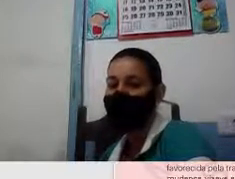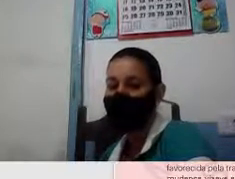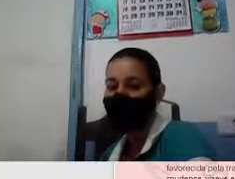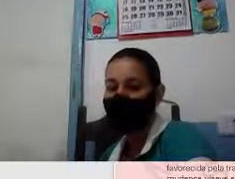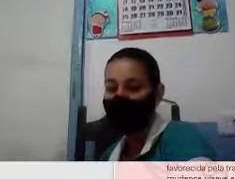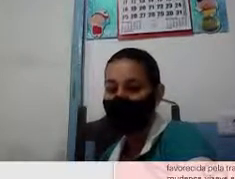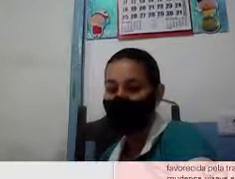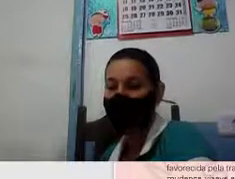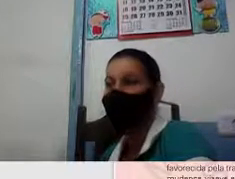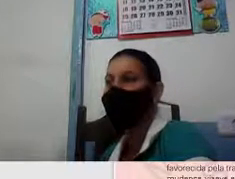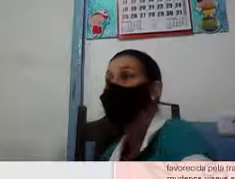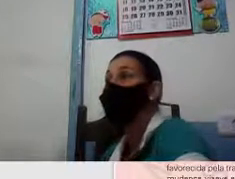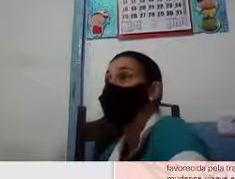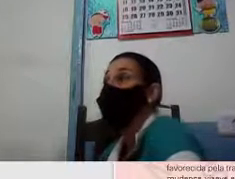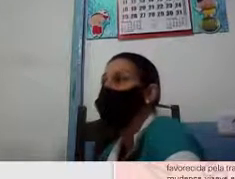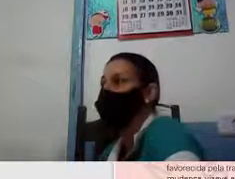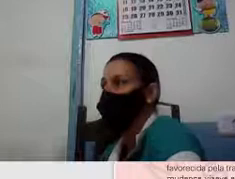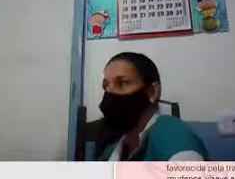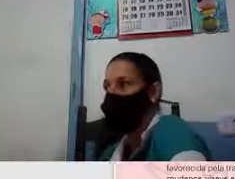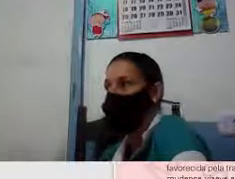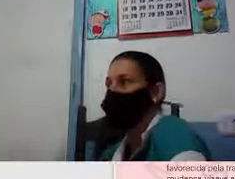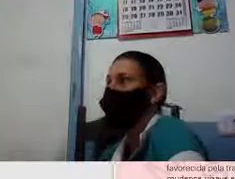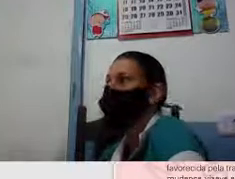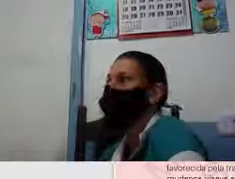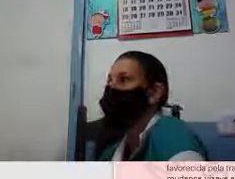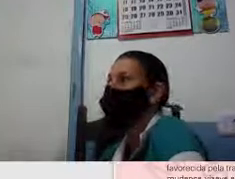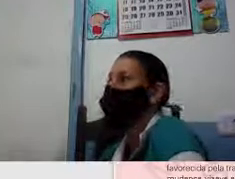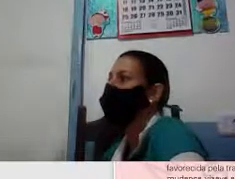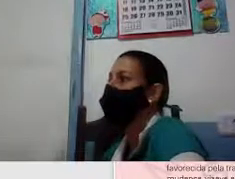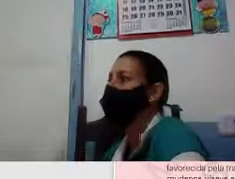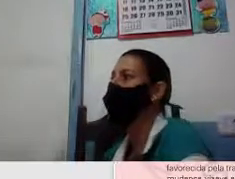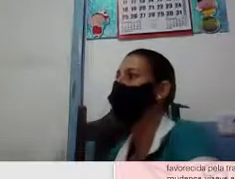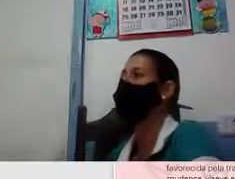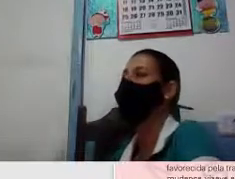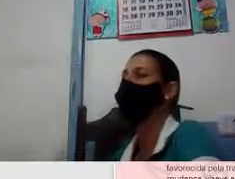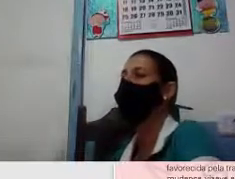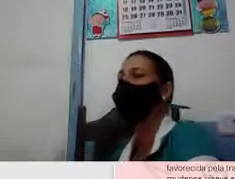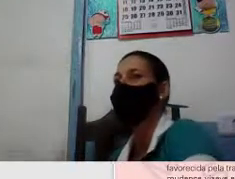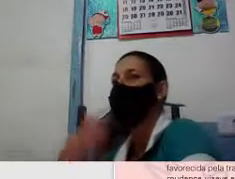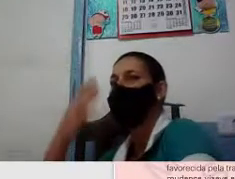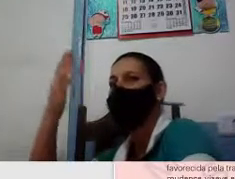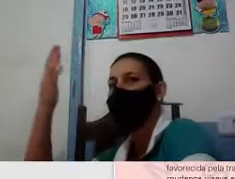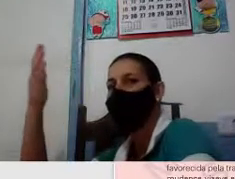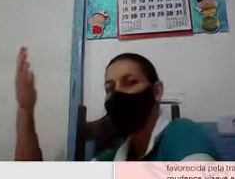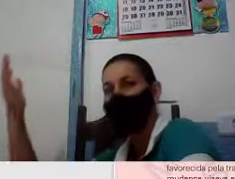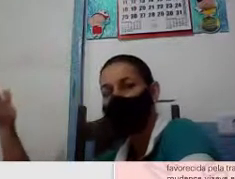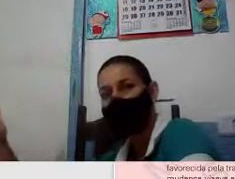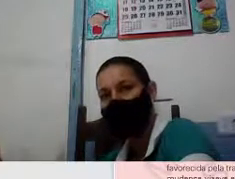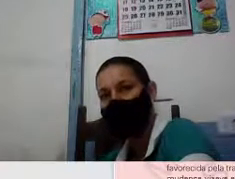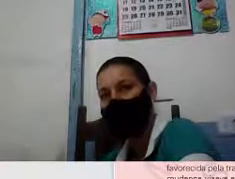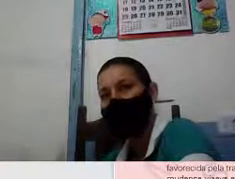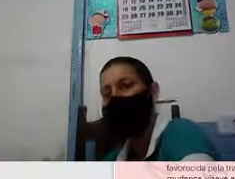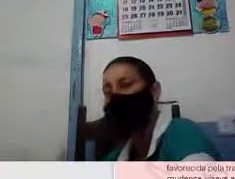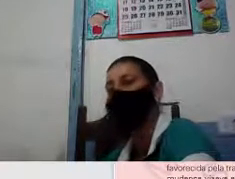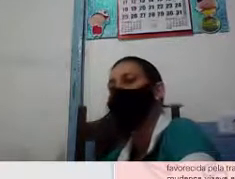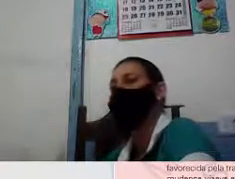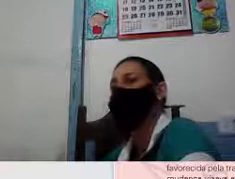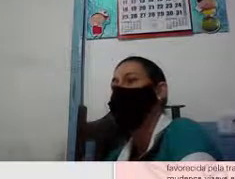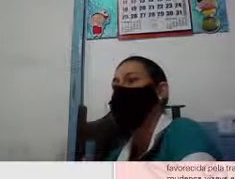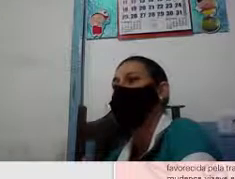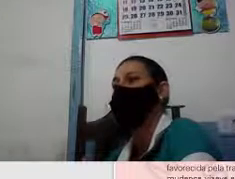a atmosfera do homem, né, mostrando que o homem era o ser que dominava,